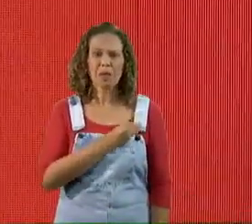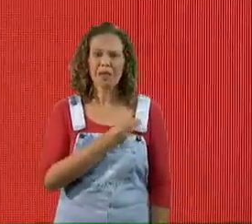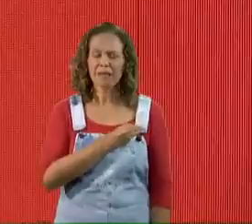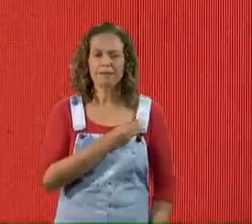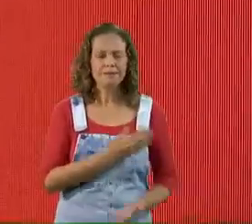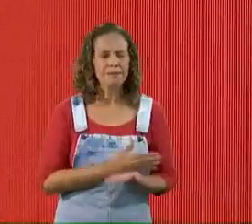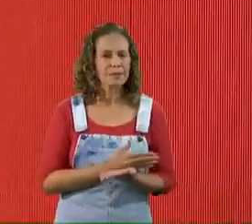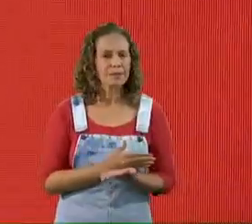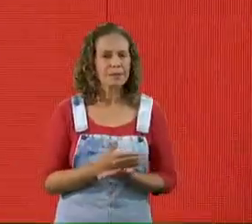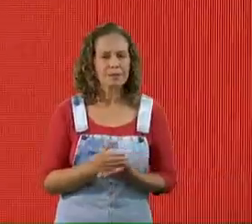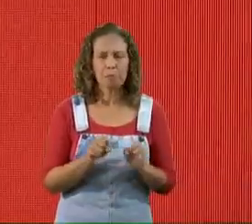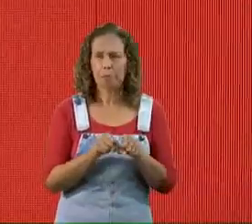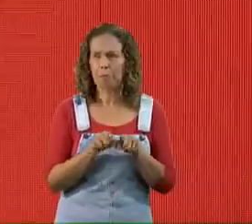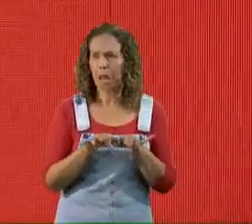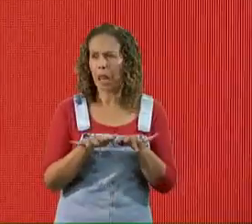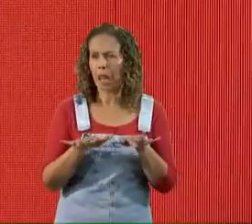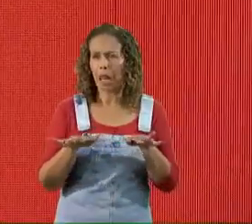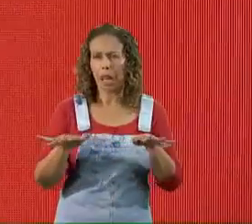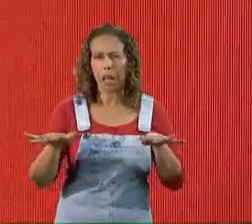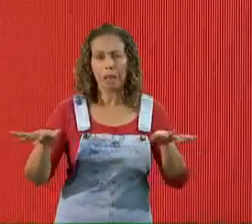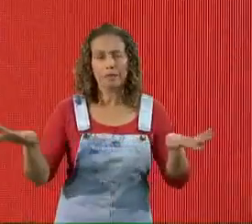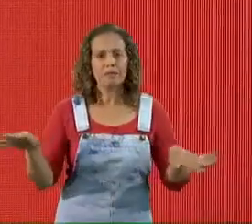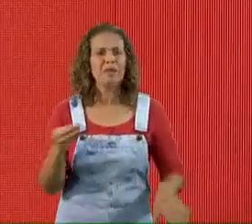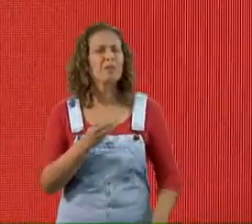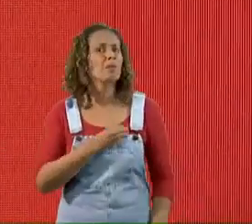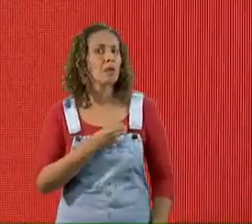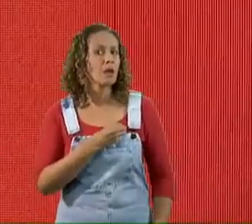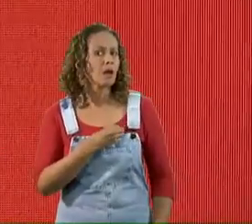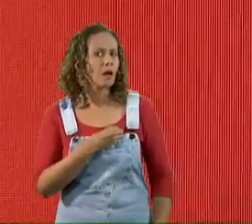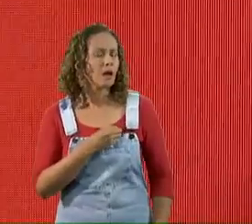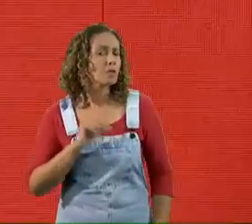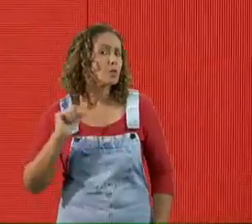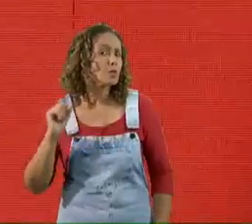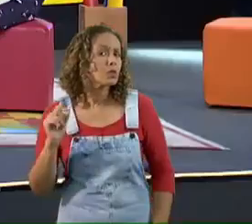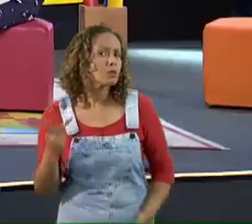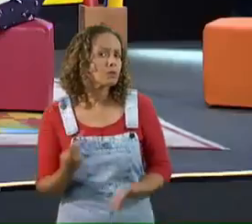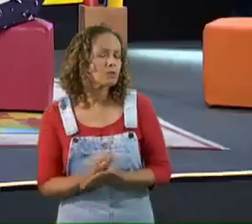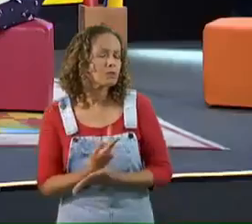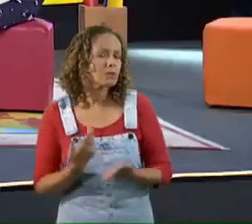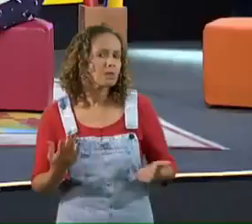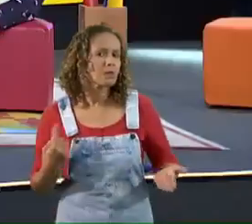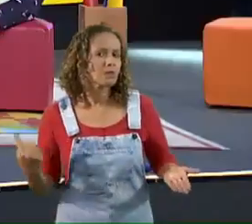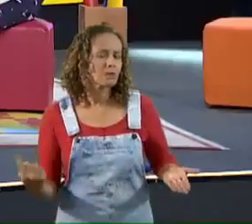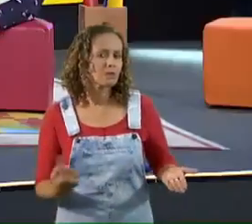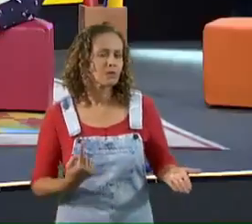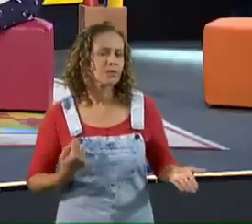mundo. E sabe o que o pecado fez com a gente? Porque